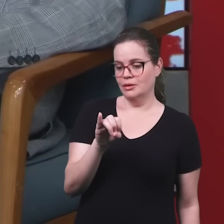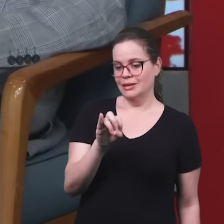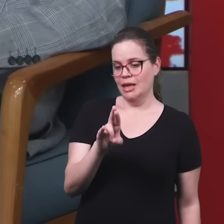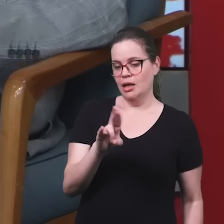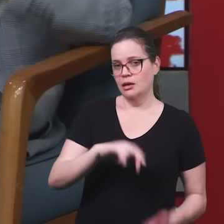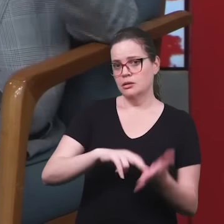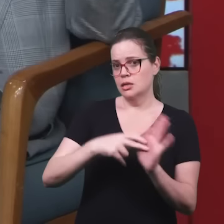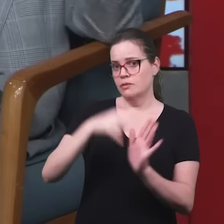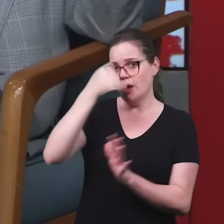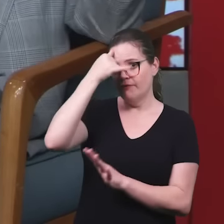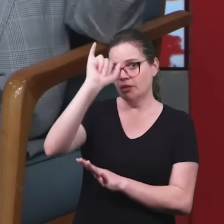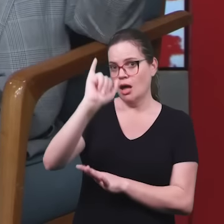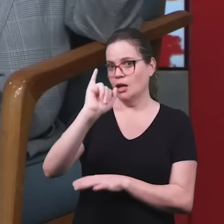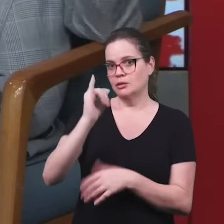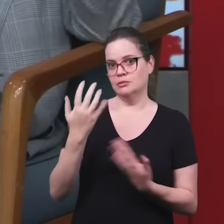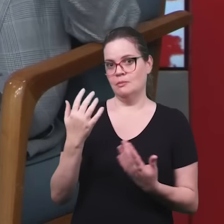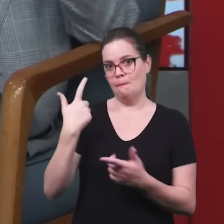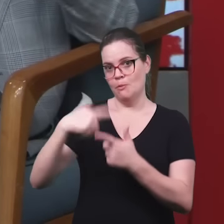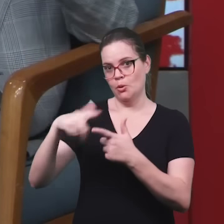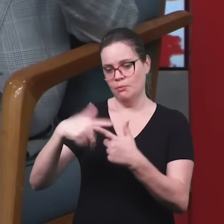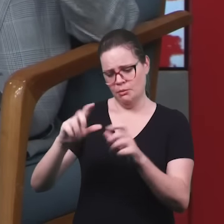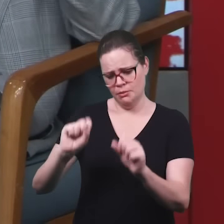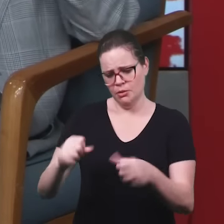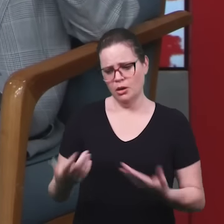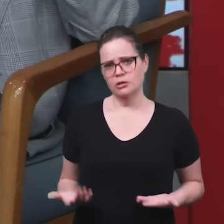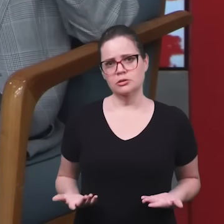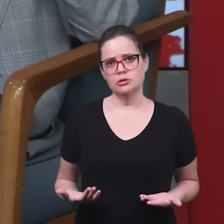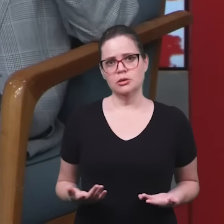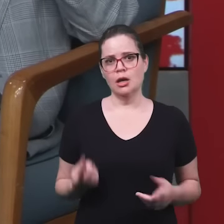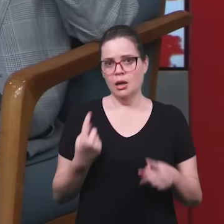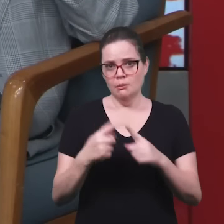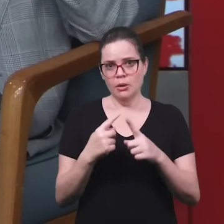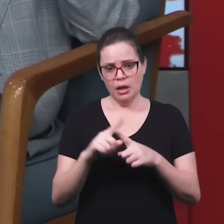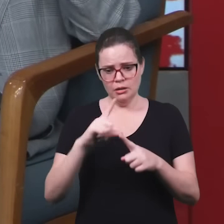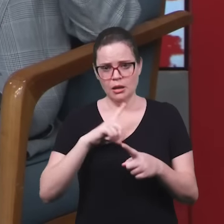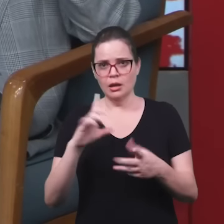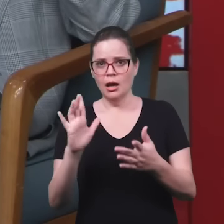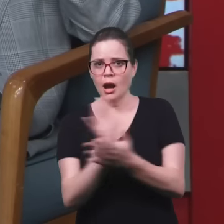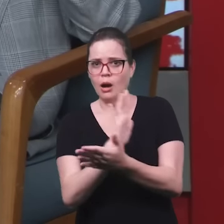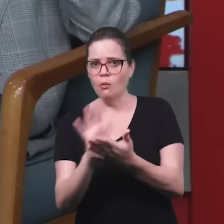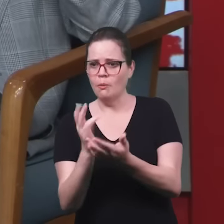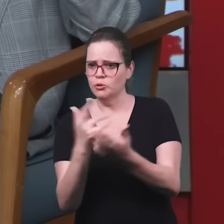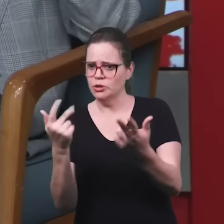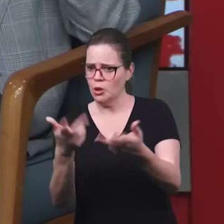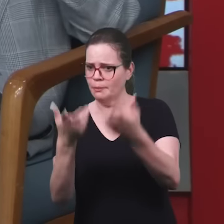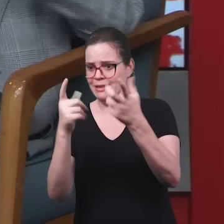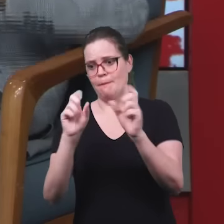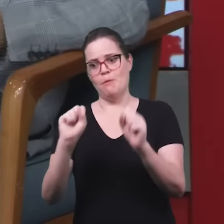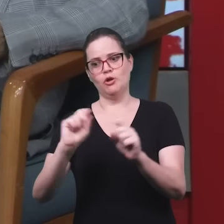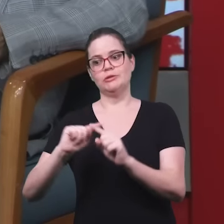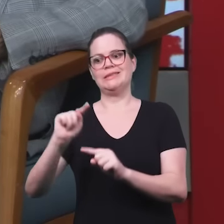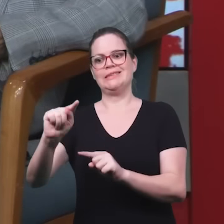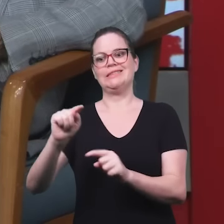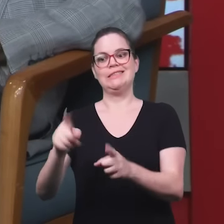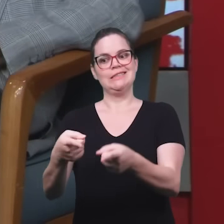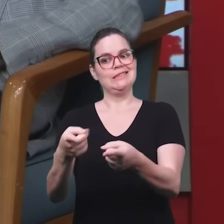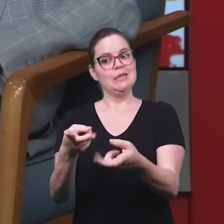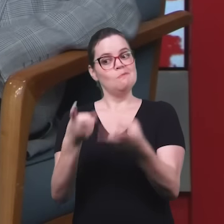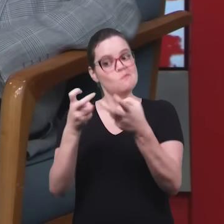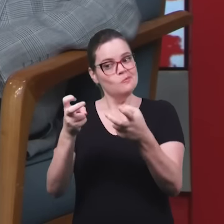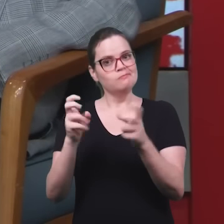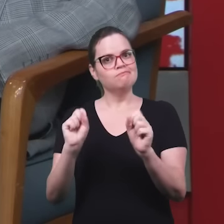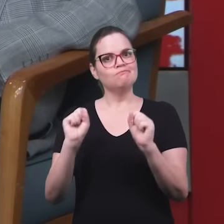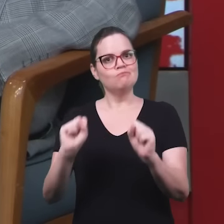Situações, como falei nos programas anteriores, que predispõem a certas enfermidades, não é? Hoje você